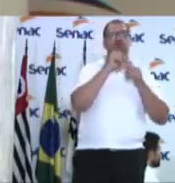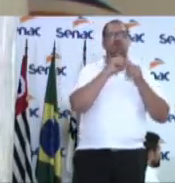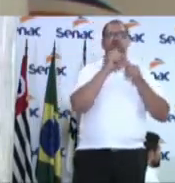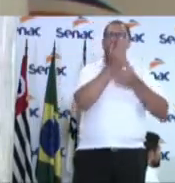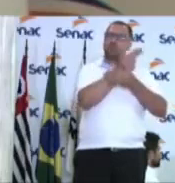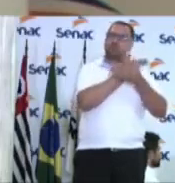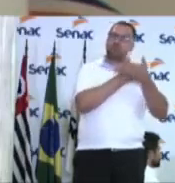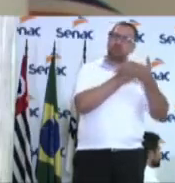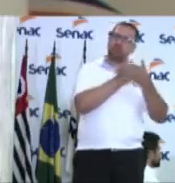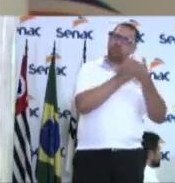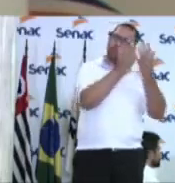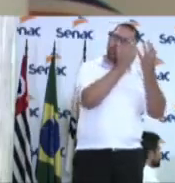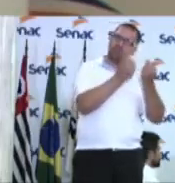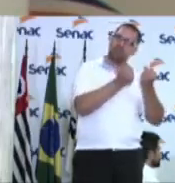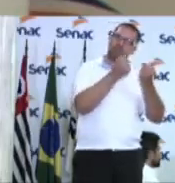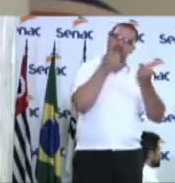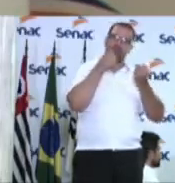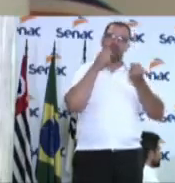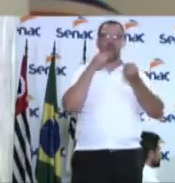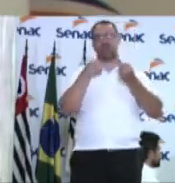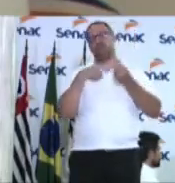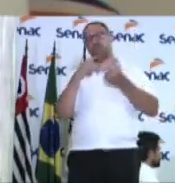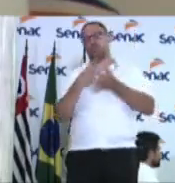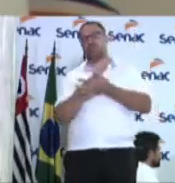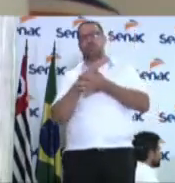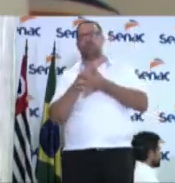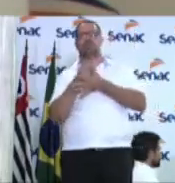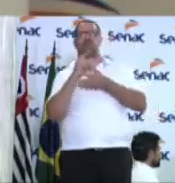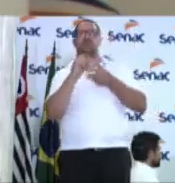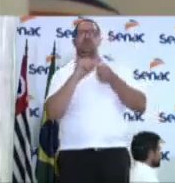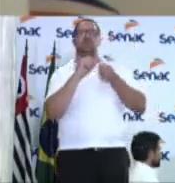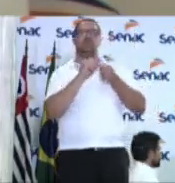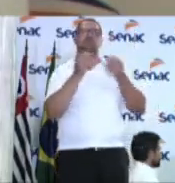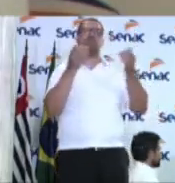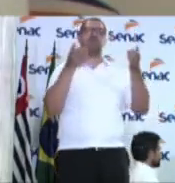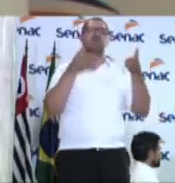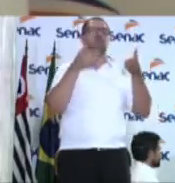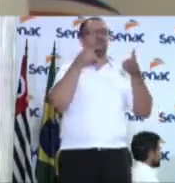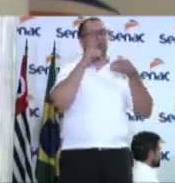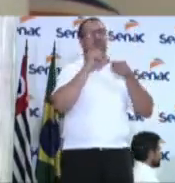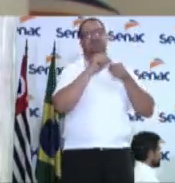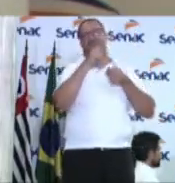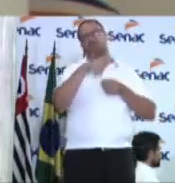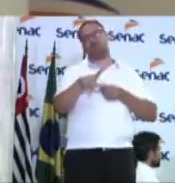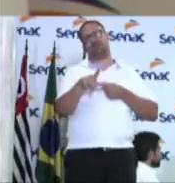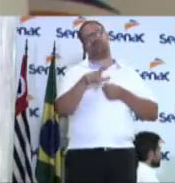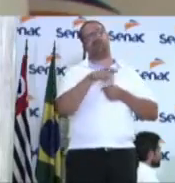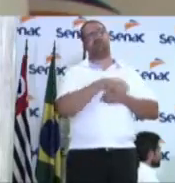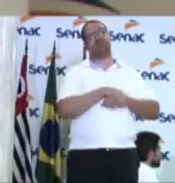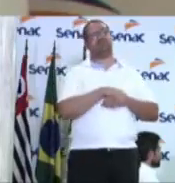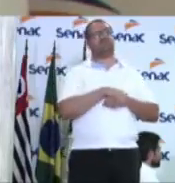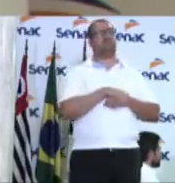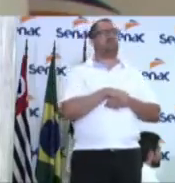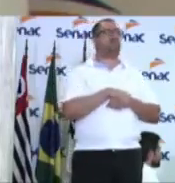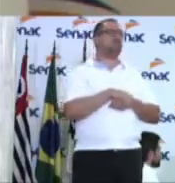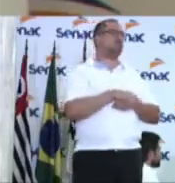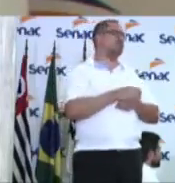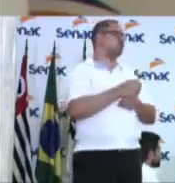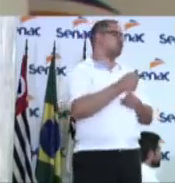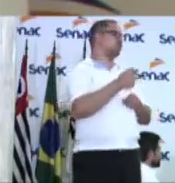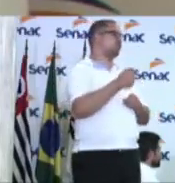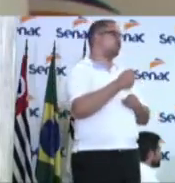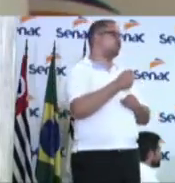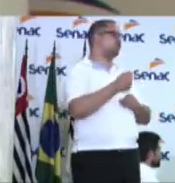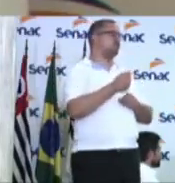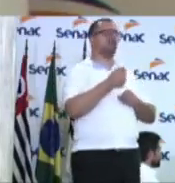redesenharem. A gente assumia, tipo, ó, fiz errado, agora eu não vou mais fazer. Não, eu estava na escola